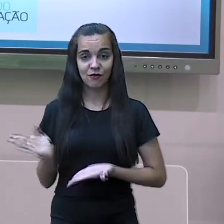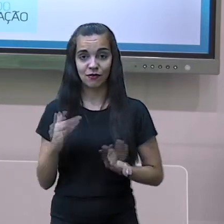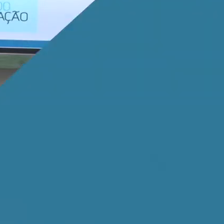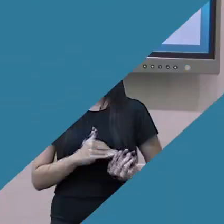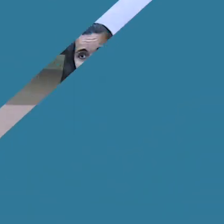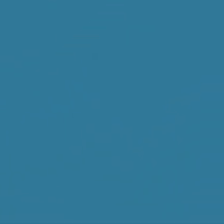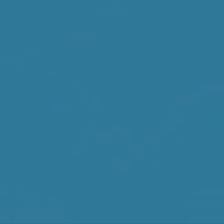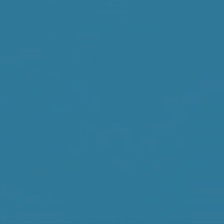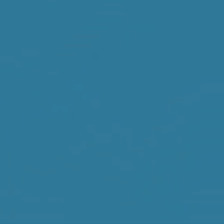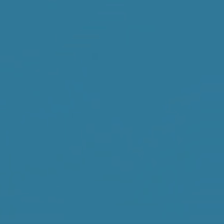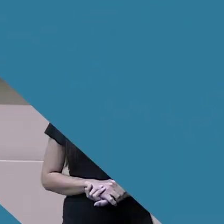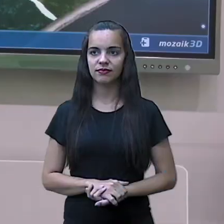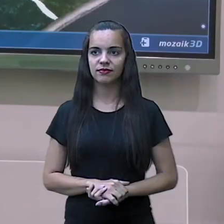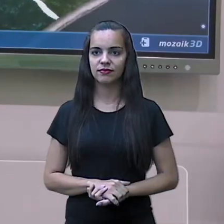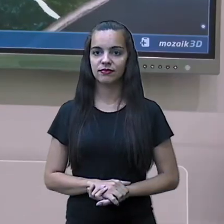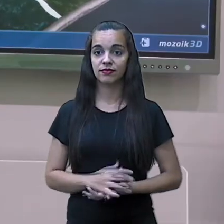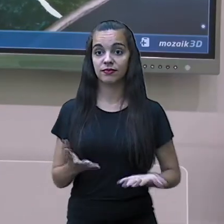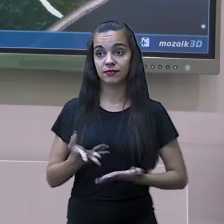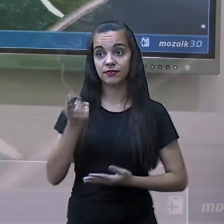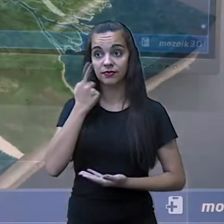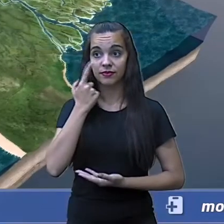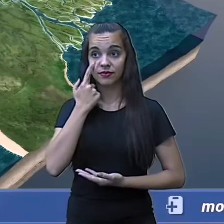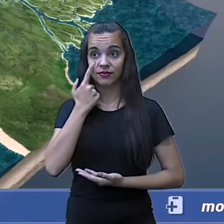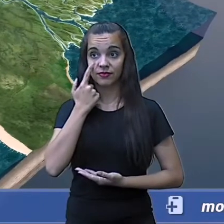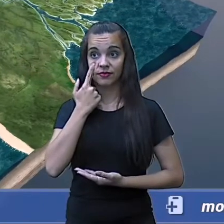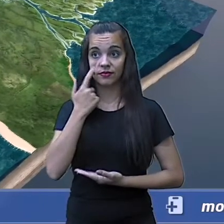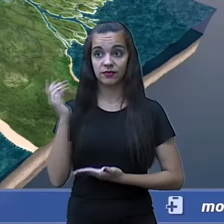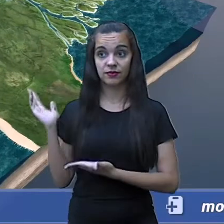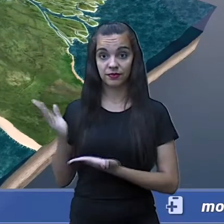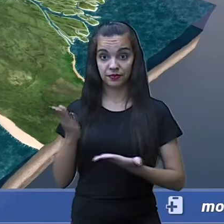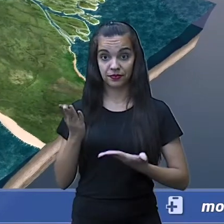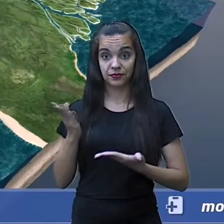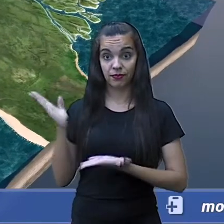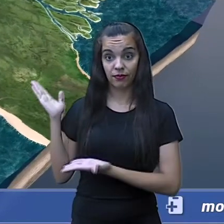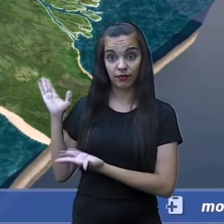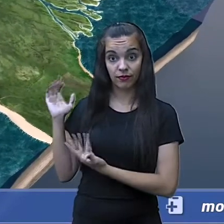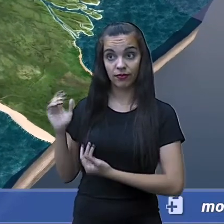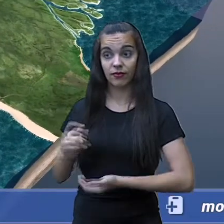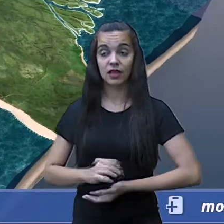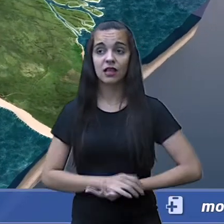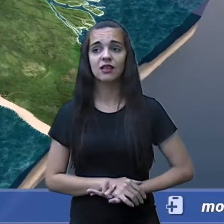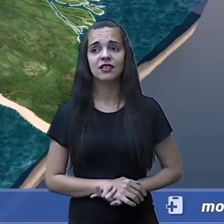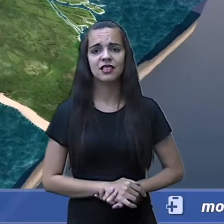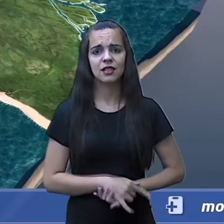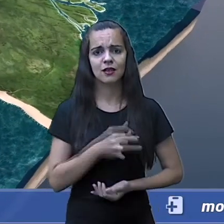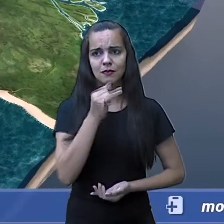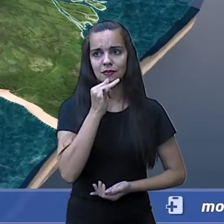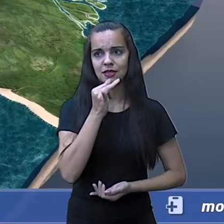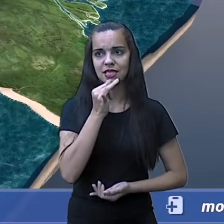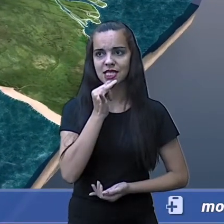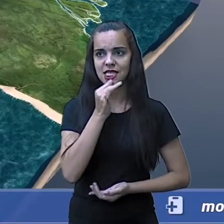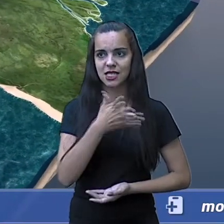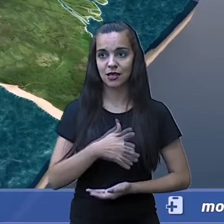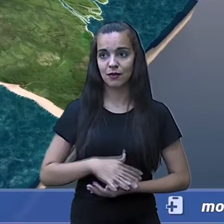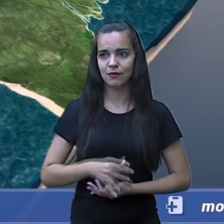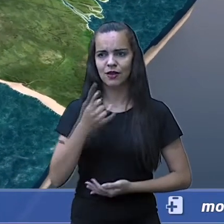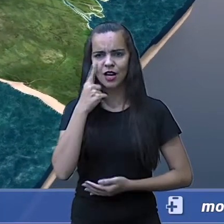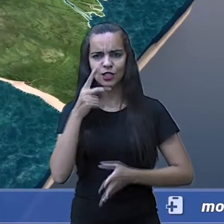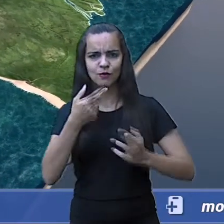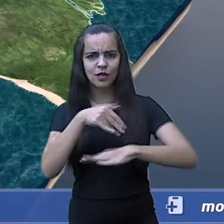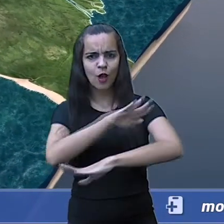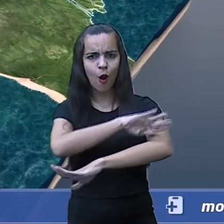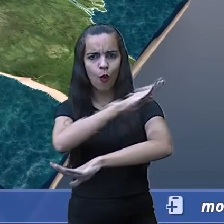lá? Vejamos agora com esse recurso. Nós podemos observar aqui o